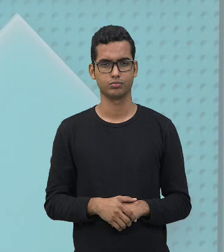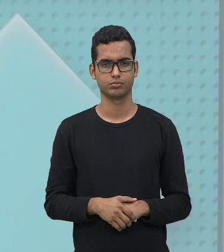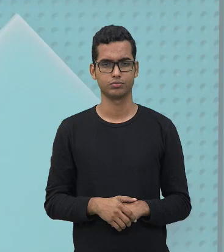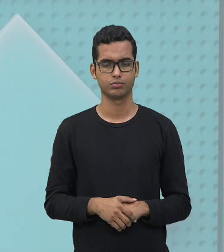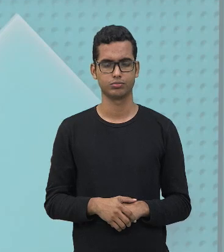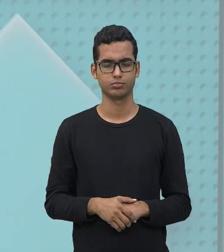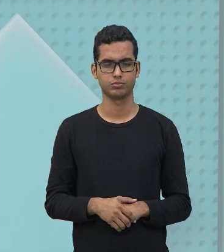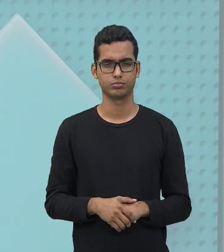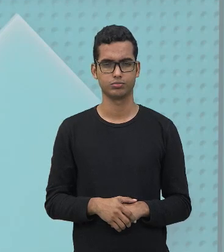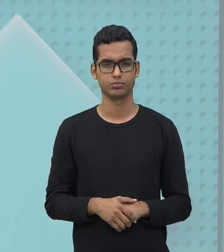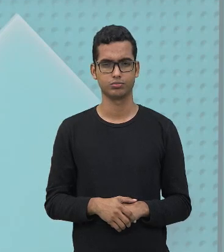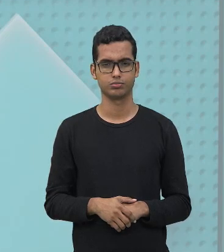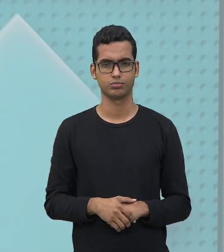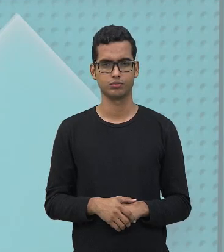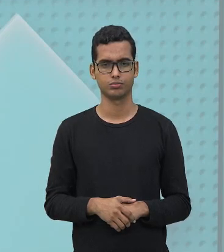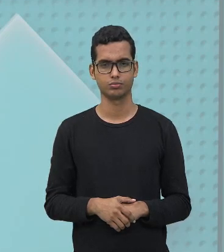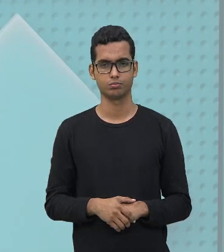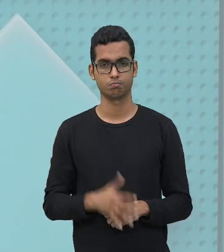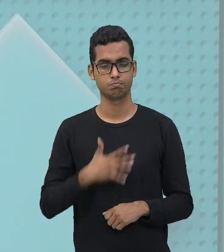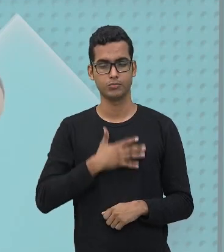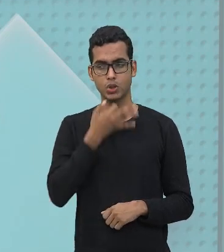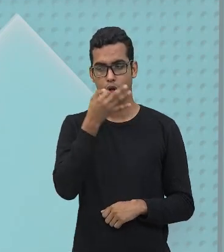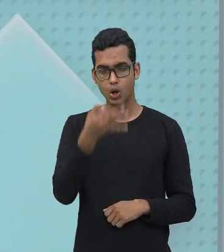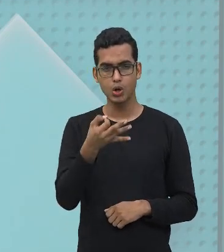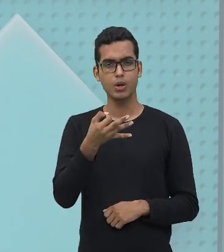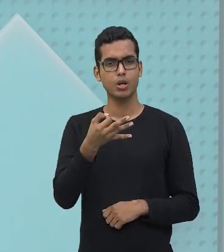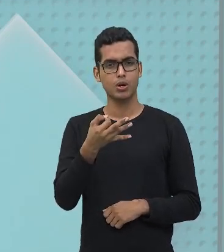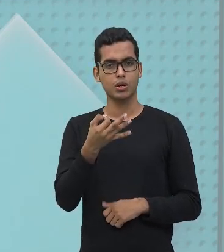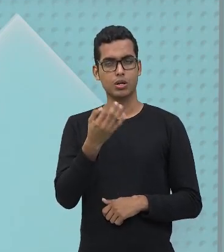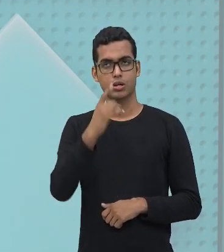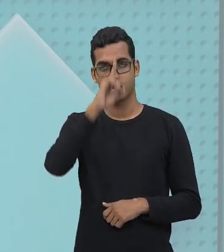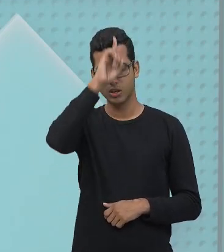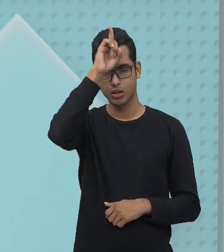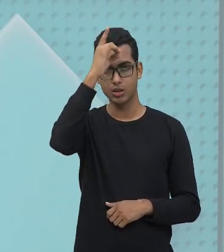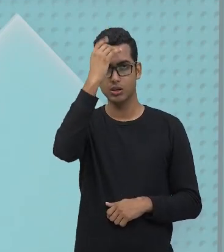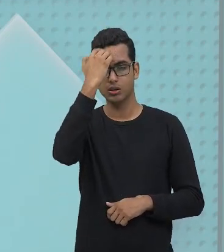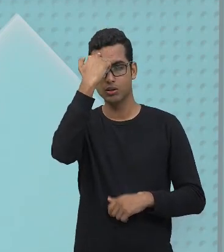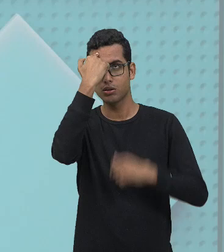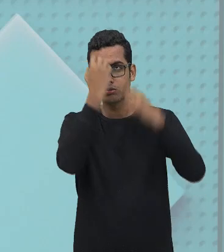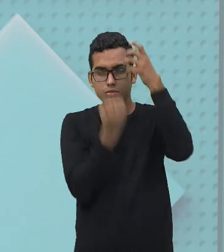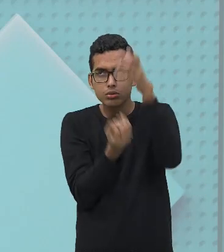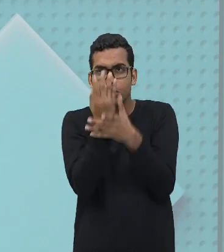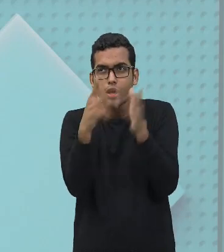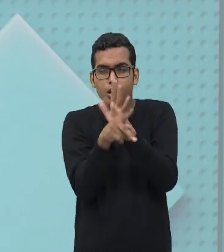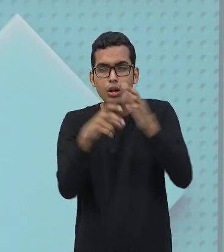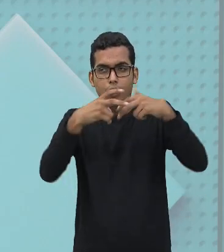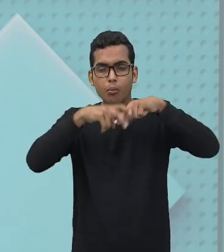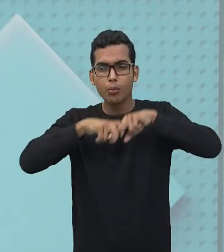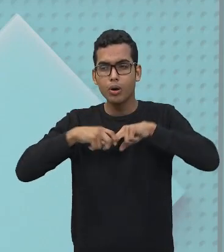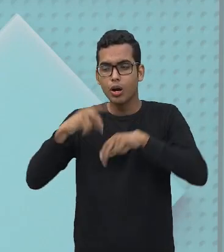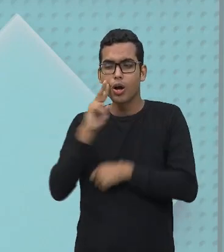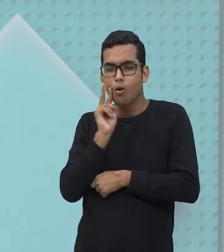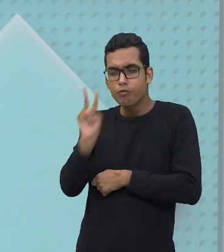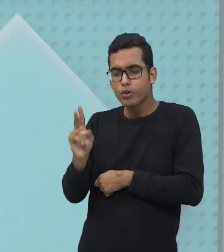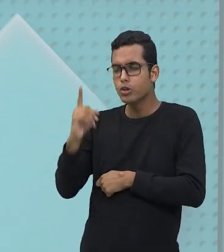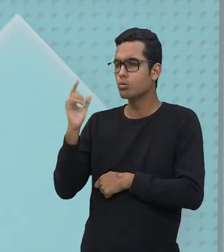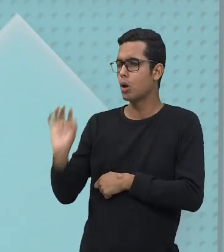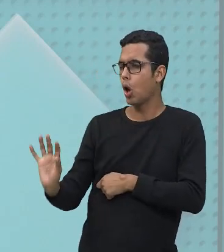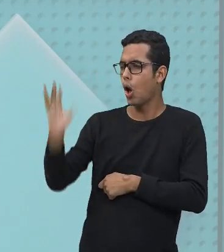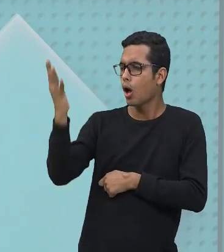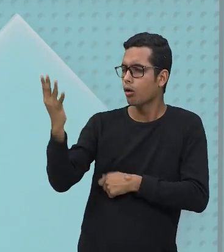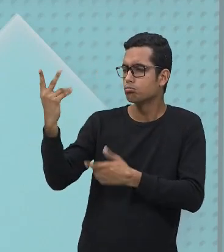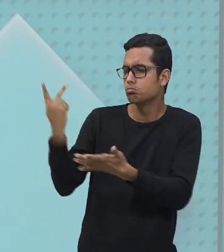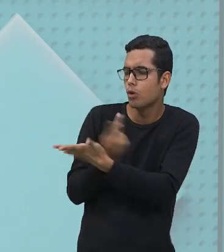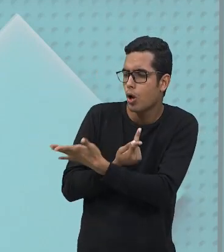fato. É o que eu penso a respeito de um fato. Então, é a forma como eu